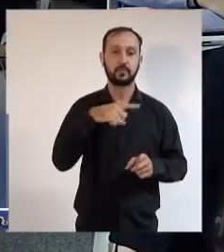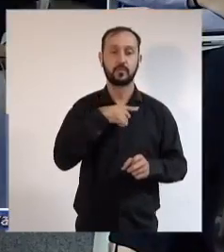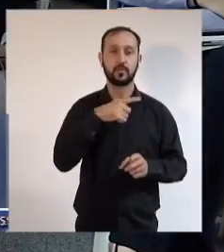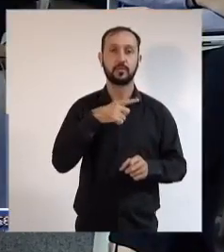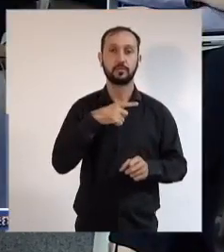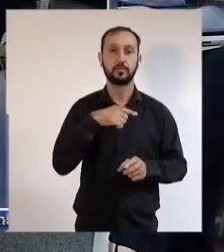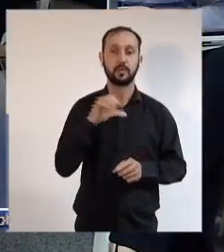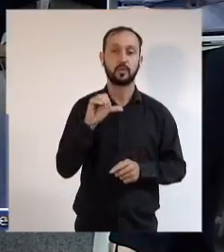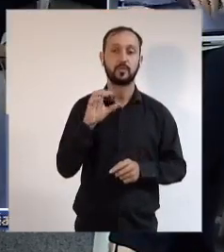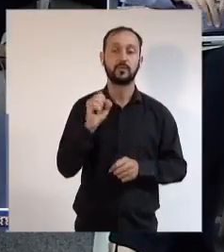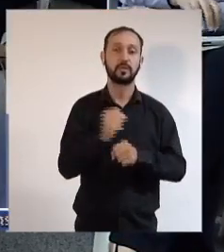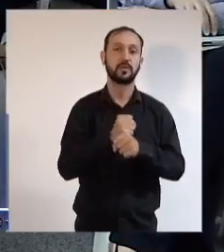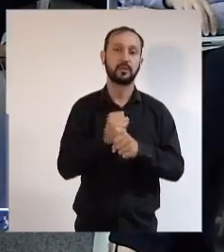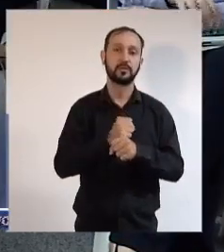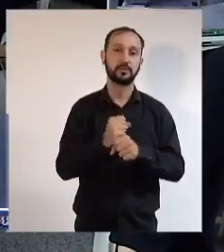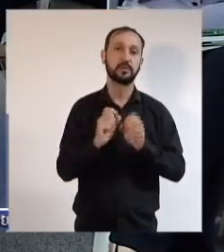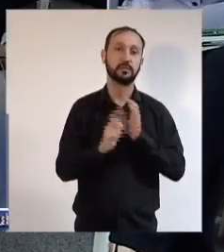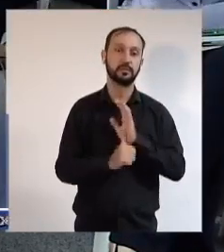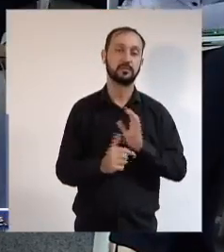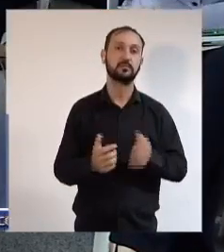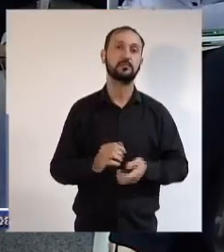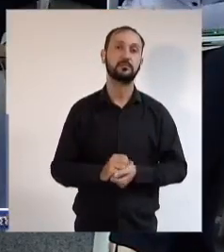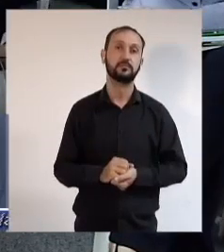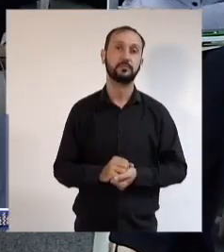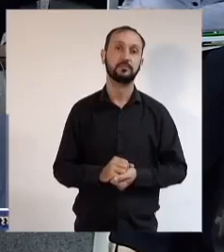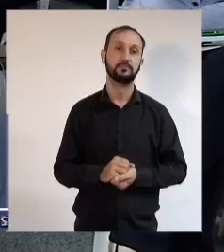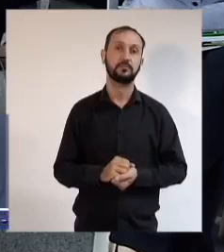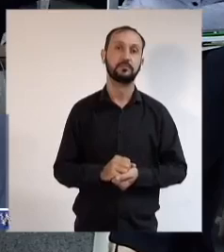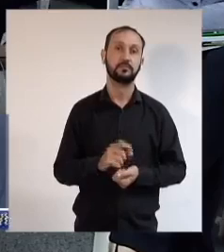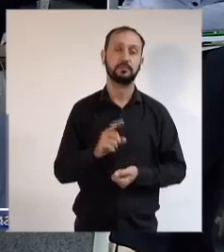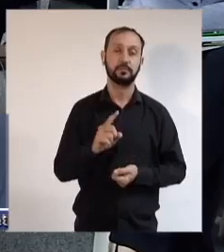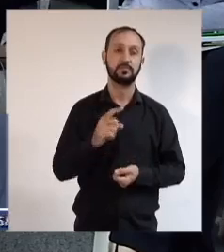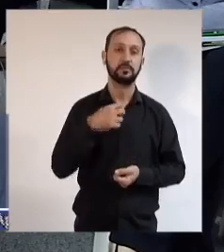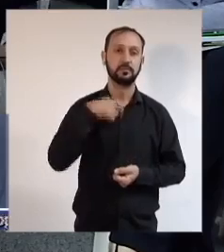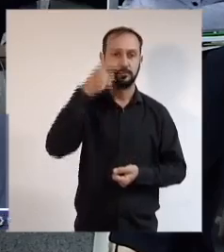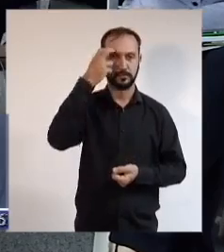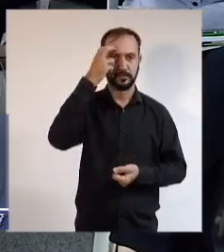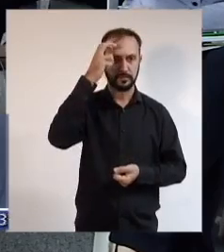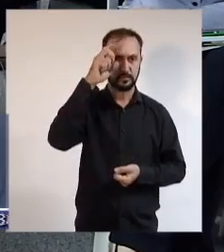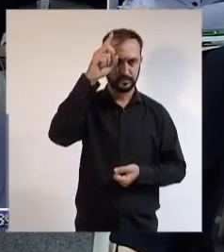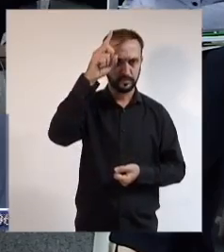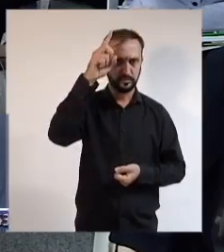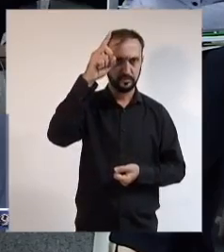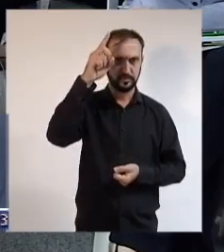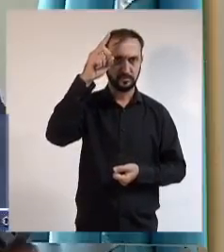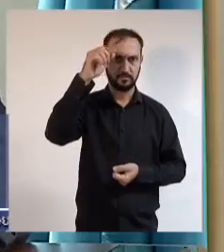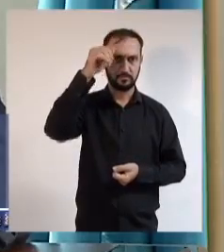casados eles são mais inteligente do que nós